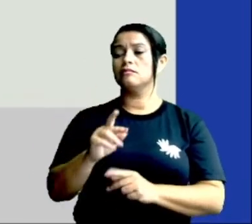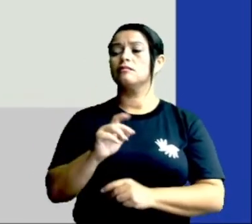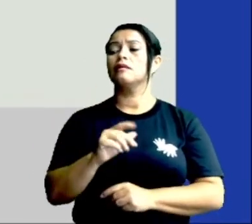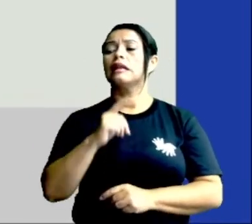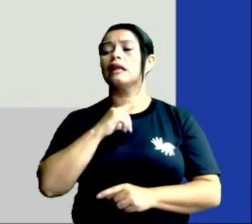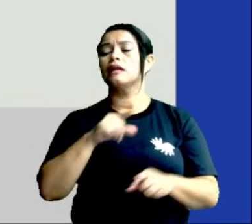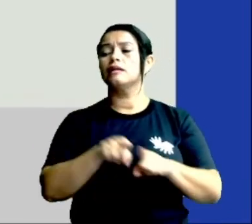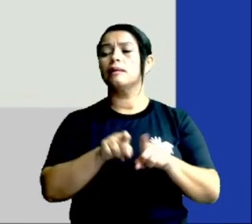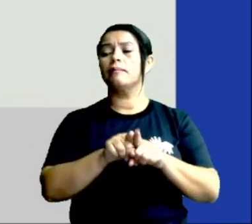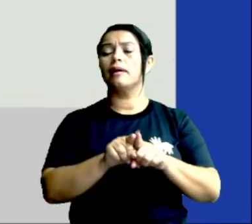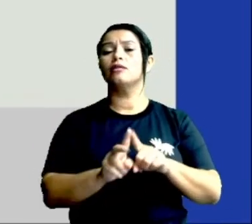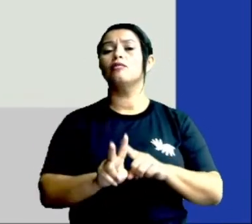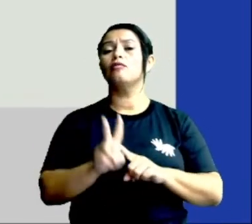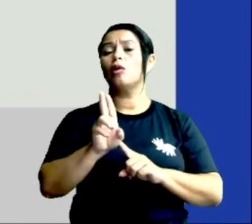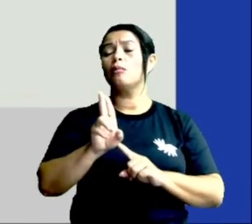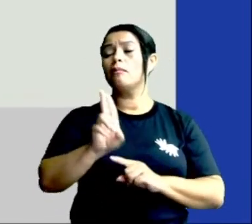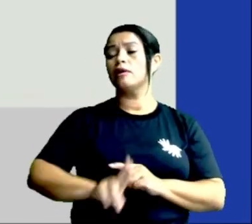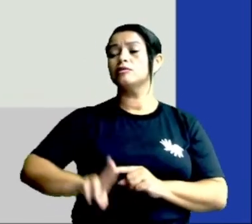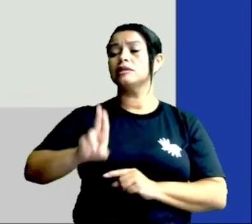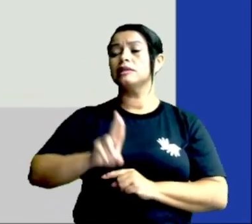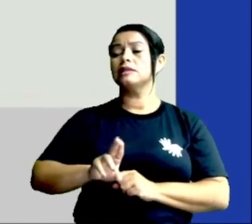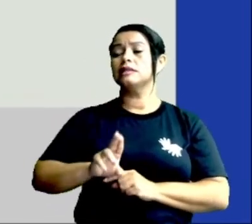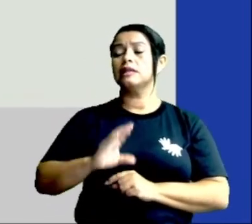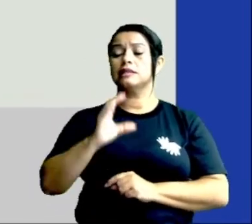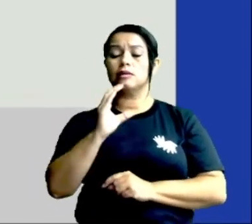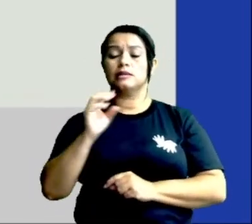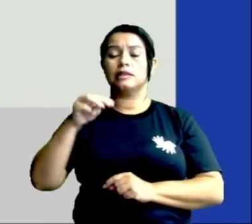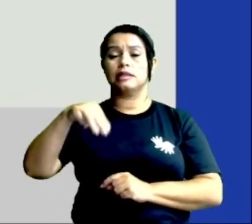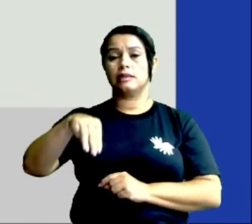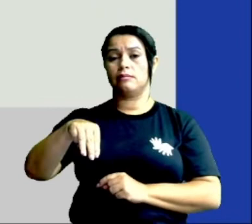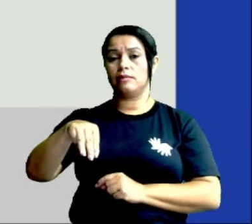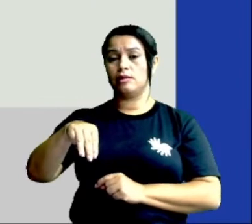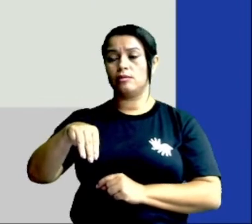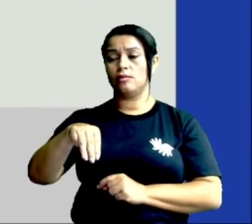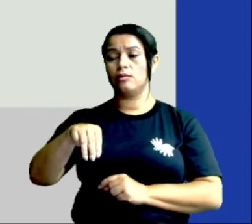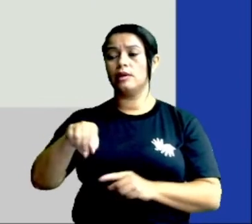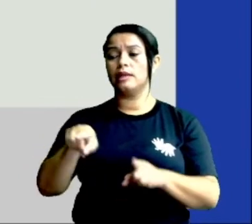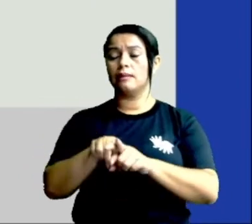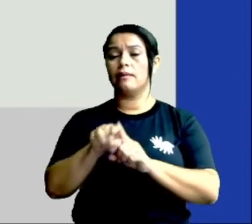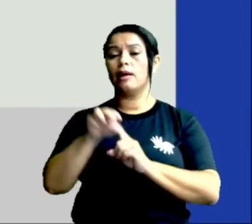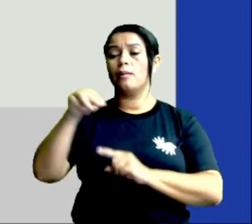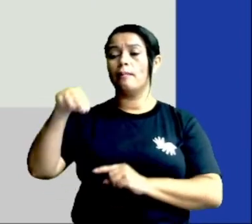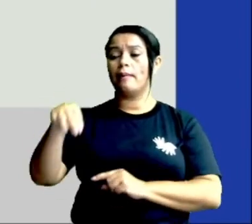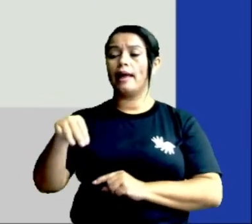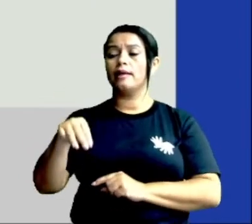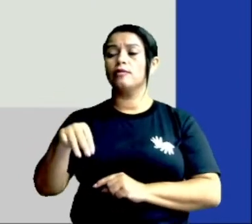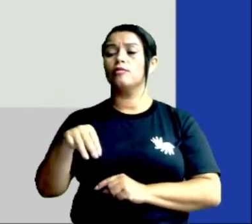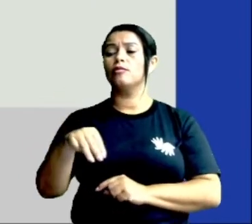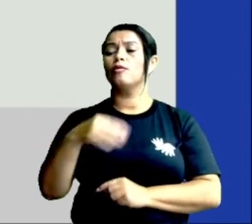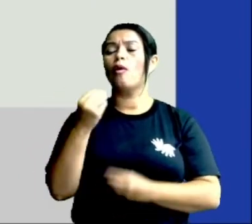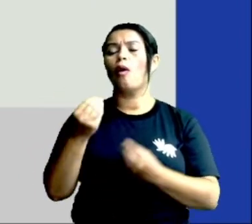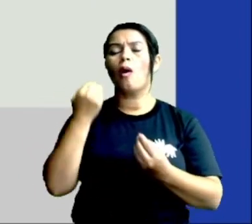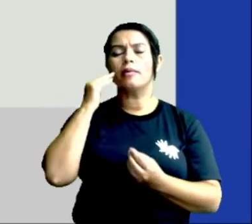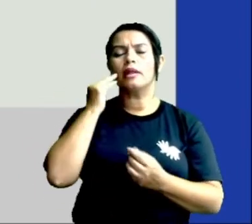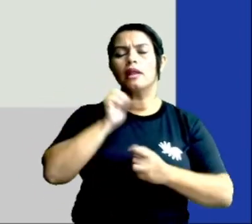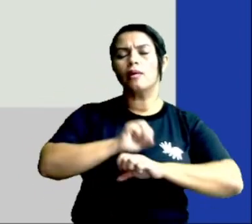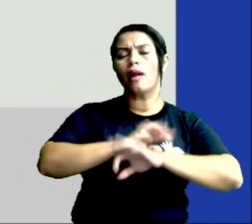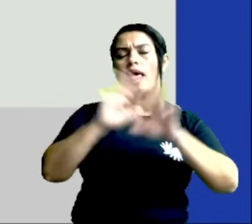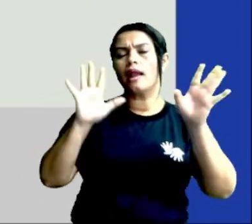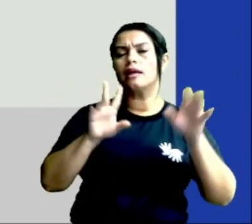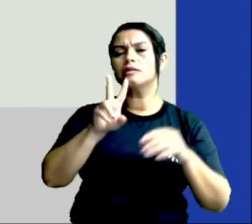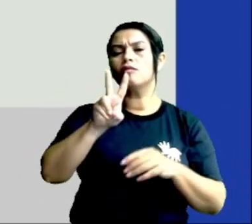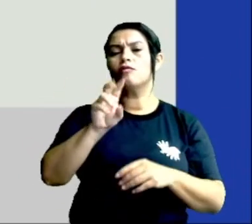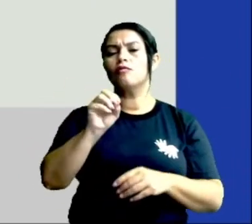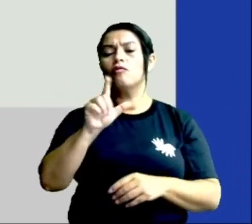unidades de medida de volume mais utilizadas são centímetros e o metro. Repetiu. A leitura das medidas de volume é